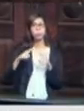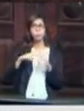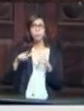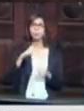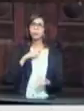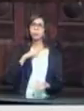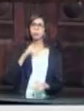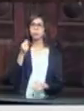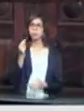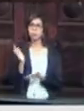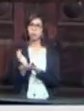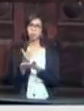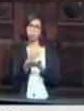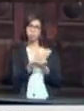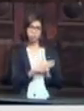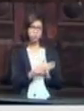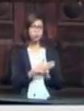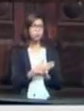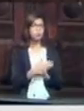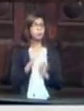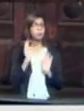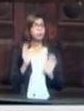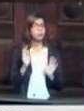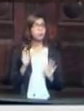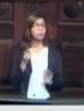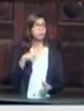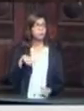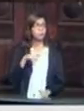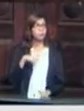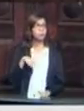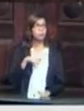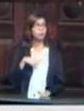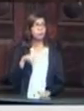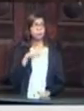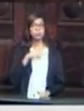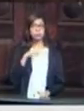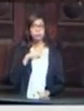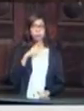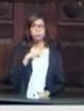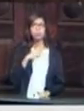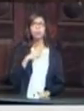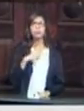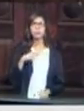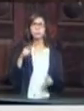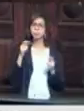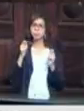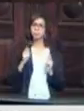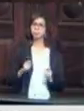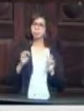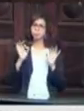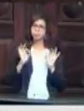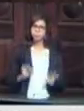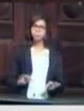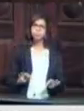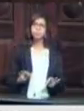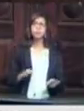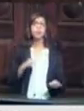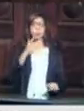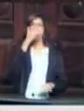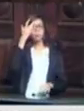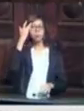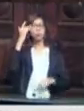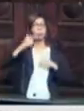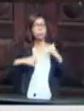suas finanças. Nós não podemos, e isso daí a gente tem a convicção de que o